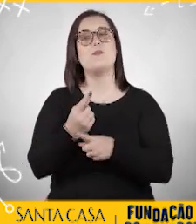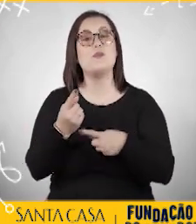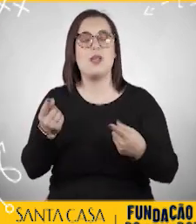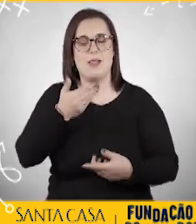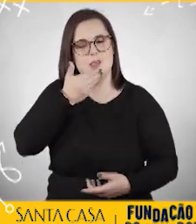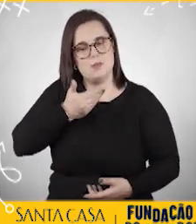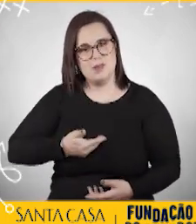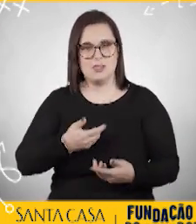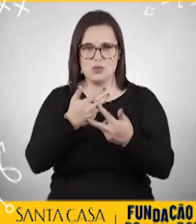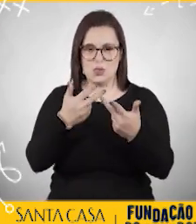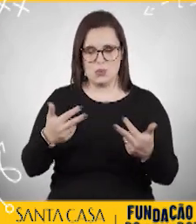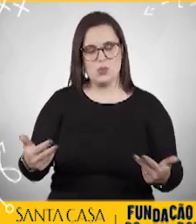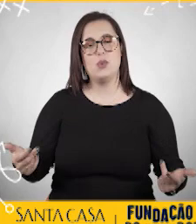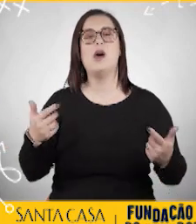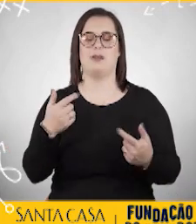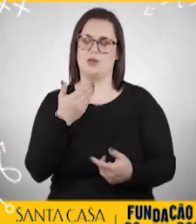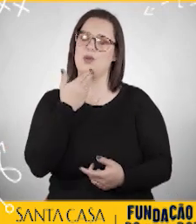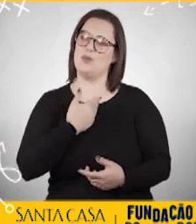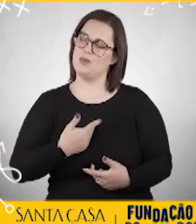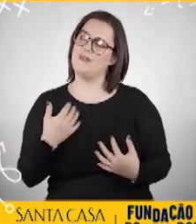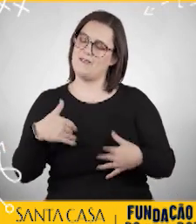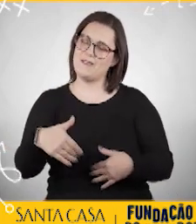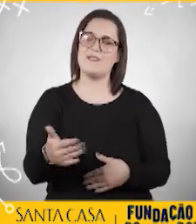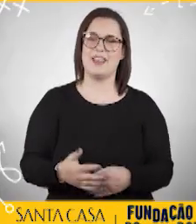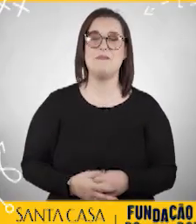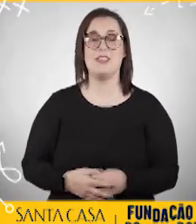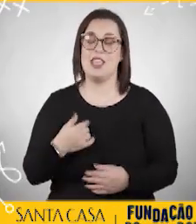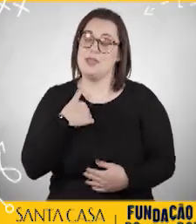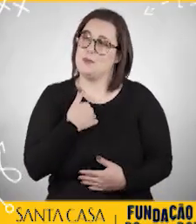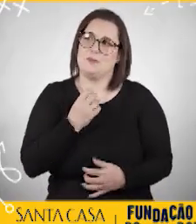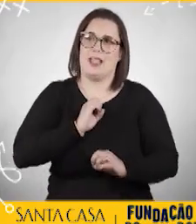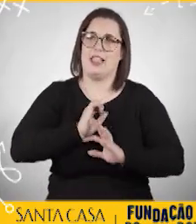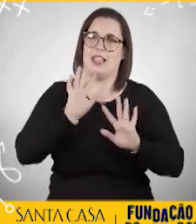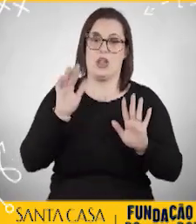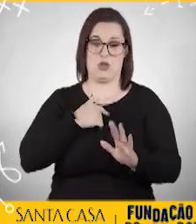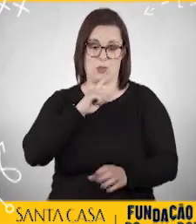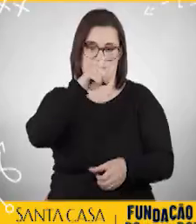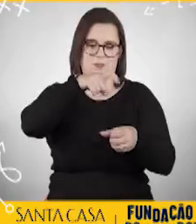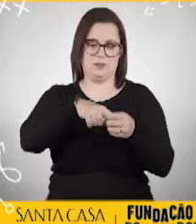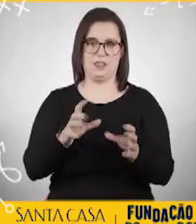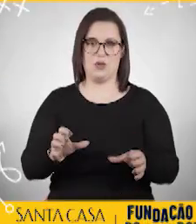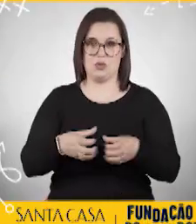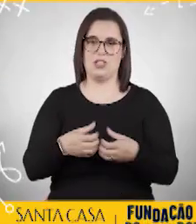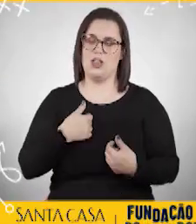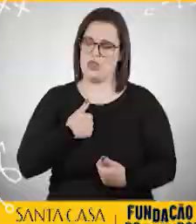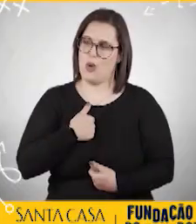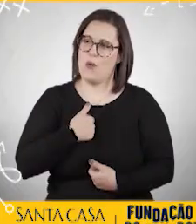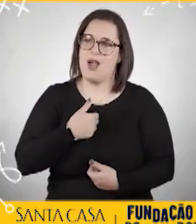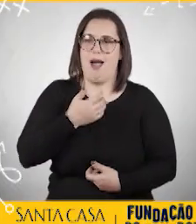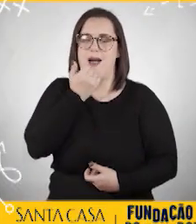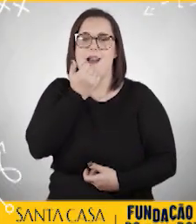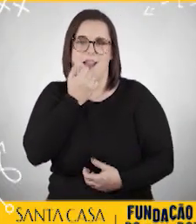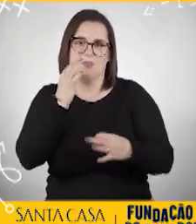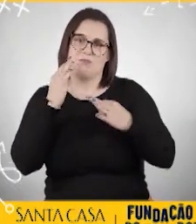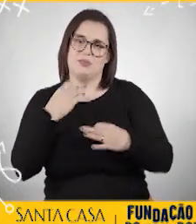onde é partilhada até por experiências, porque vai ser um local de muita experiência. Por isso, claro que eu, como membro deste Conselho de Administração, fico